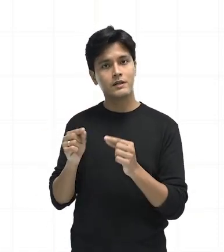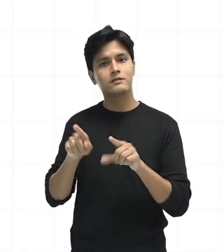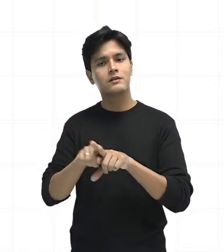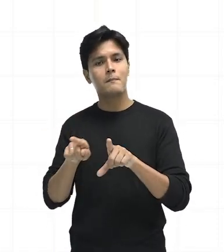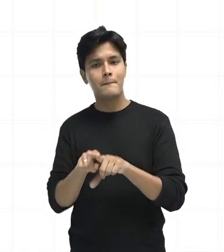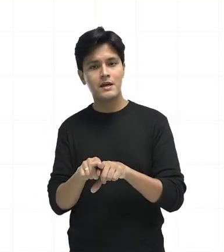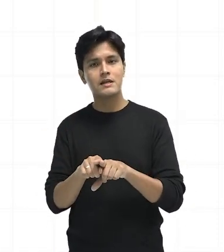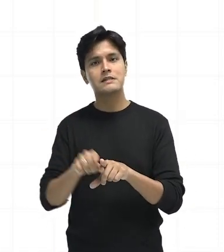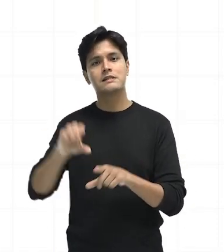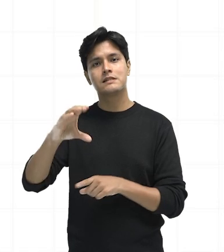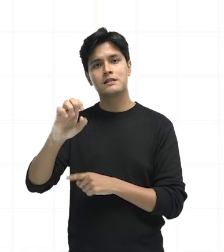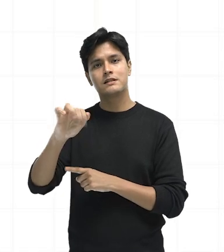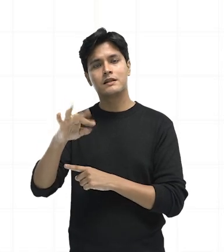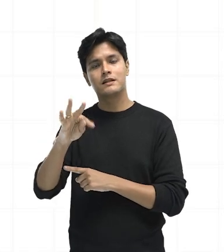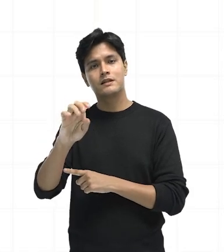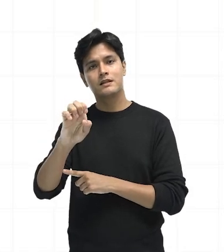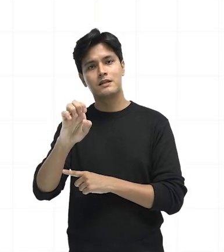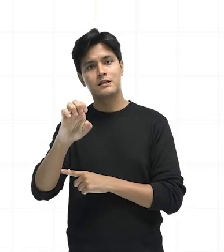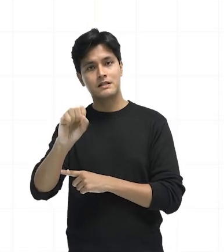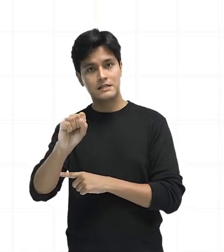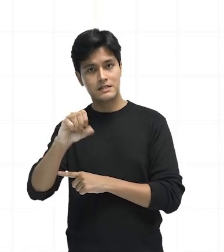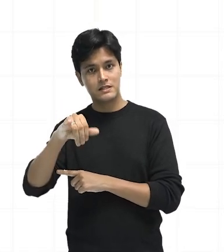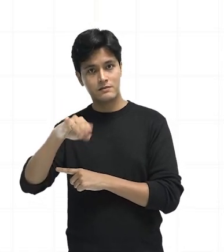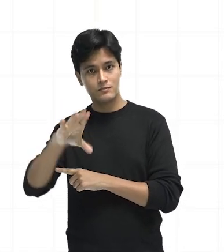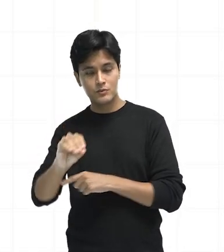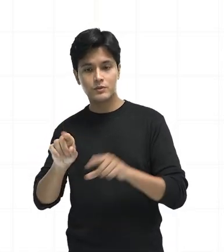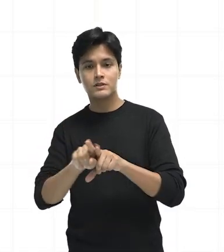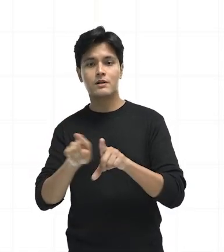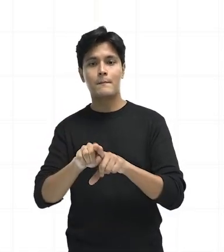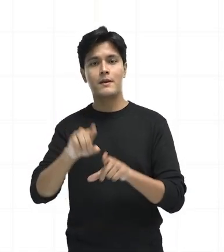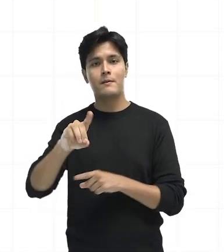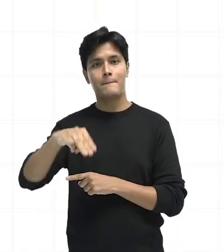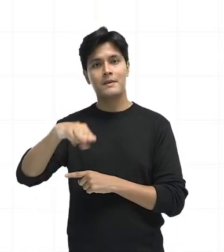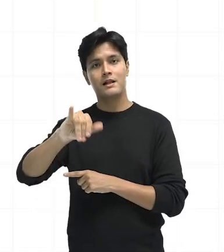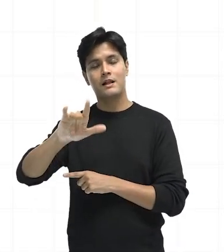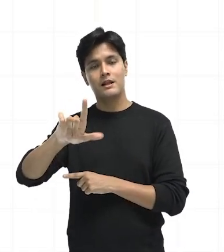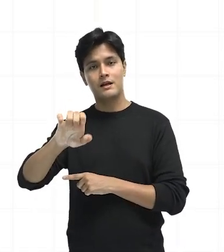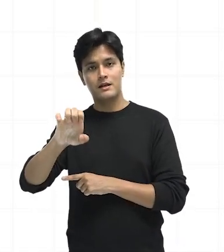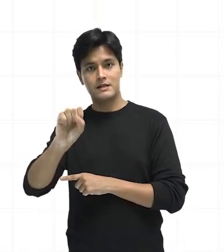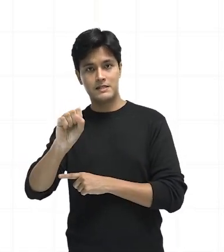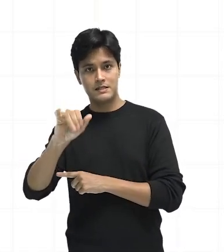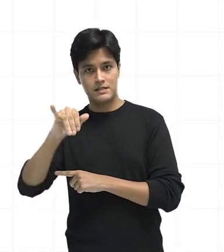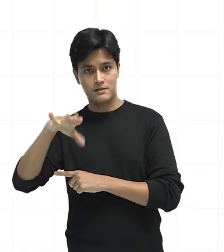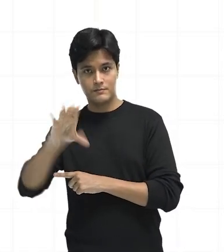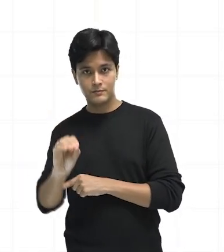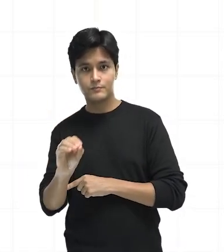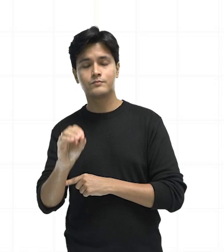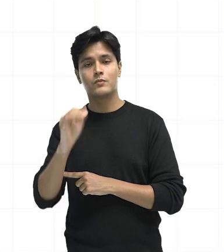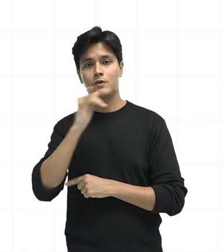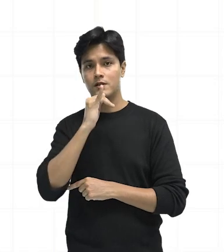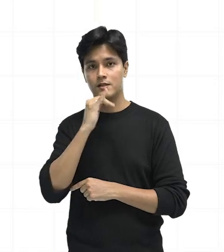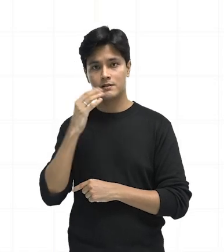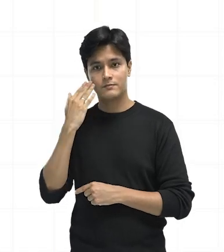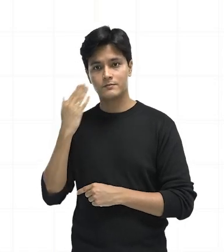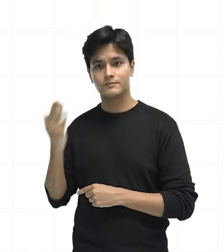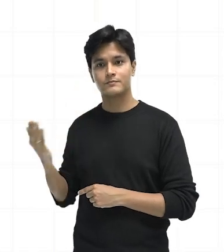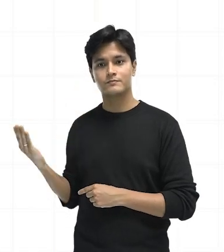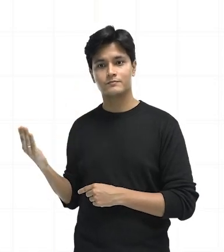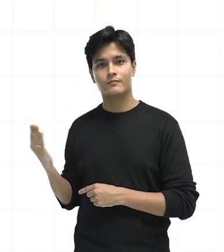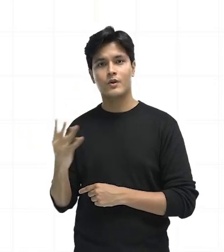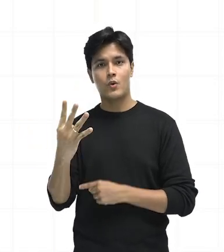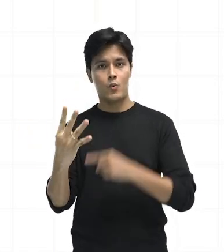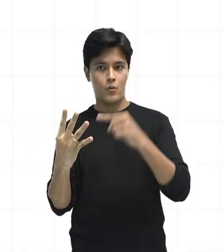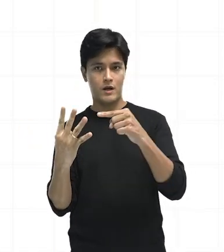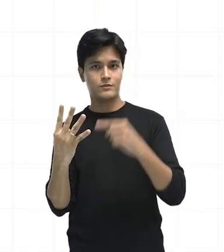centesimal ou uma parte milesimal, que é o que acontece aqui nesse exemplo. Veja, o 4, nós dizemos que ele é